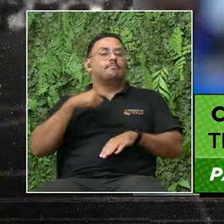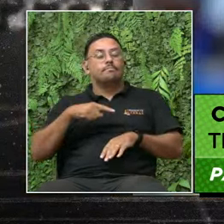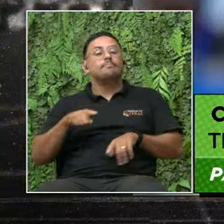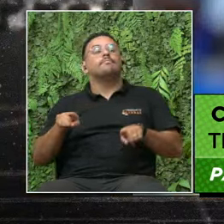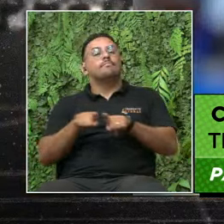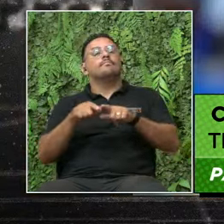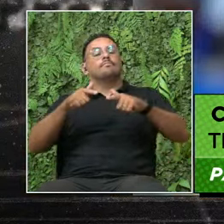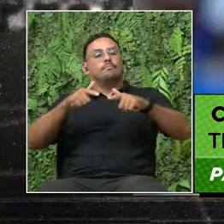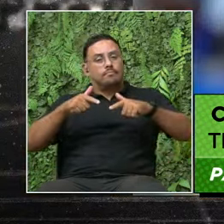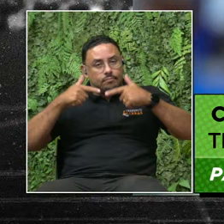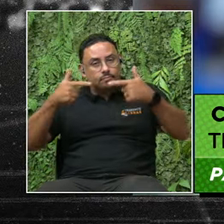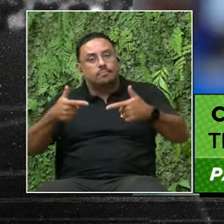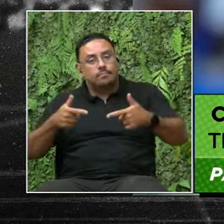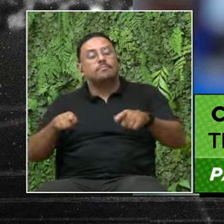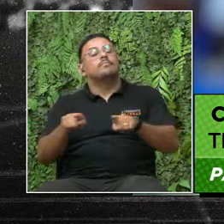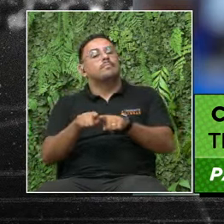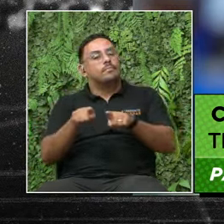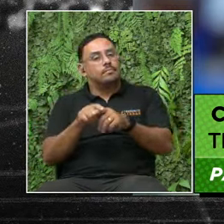para